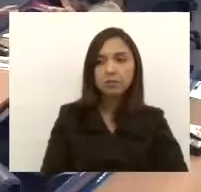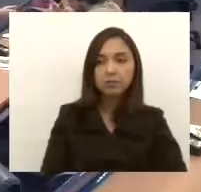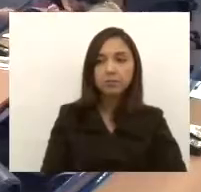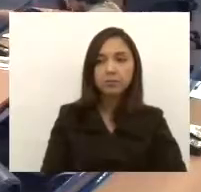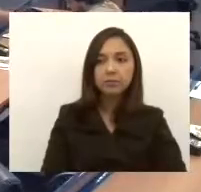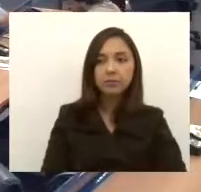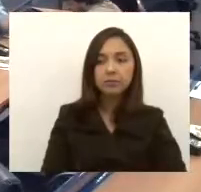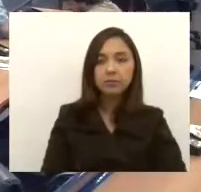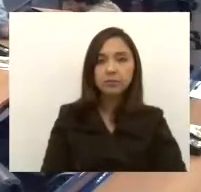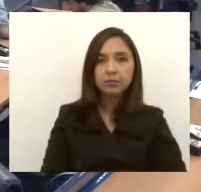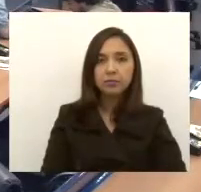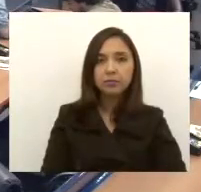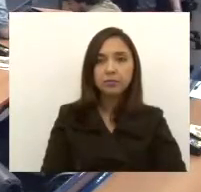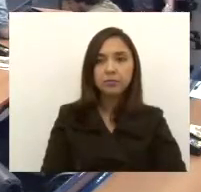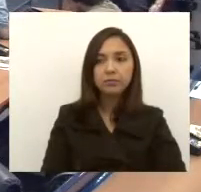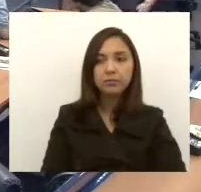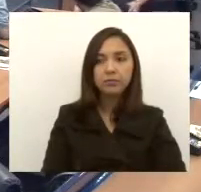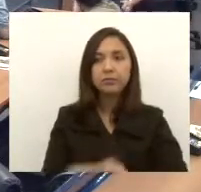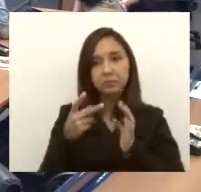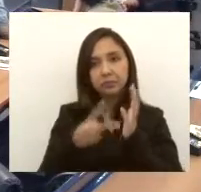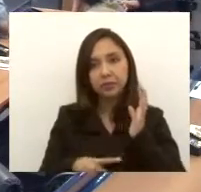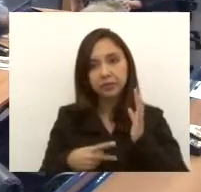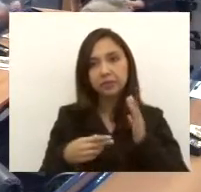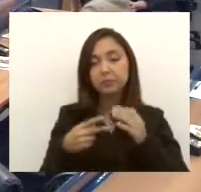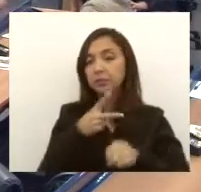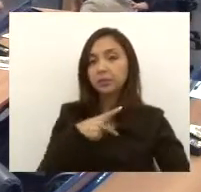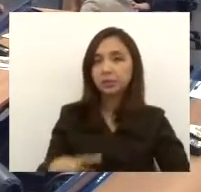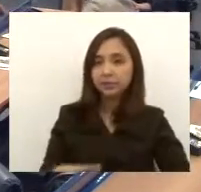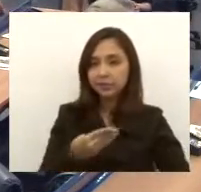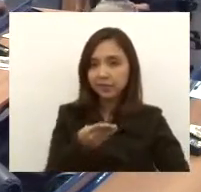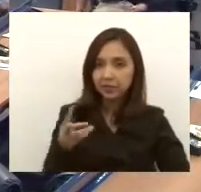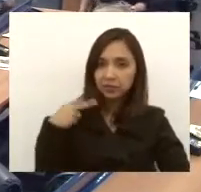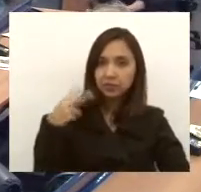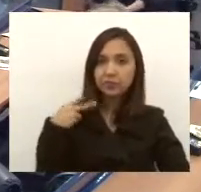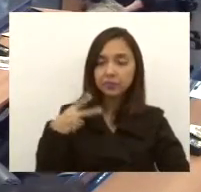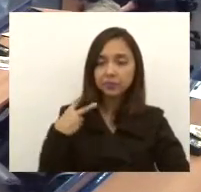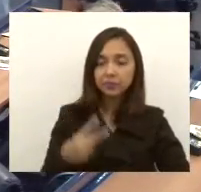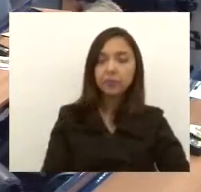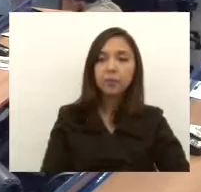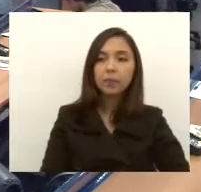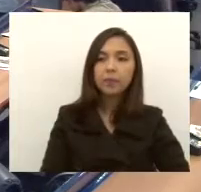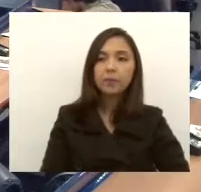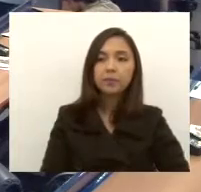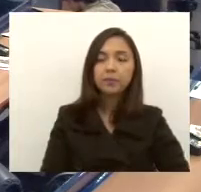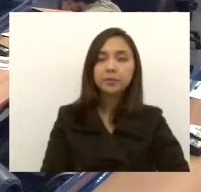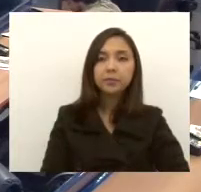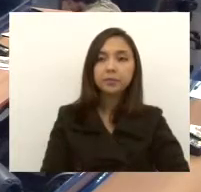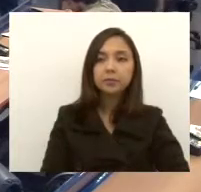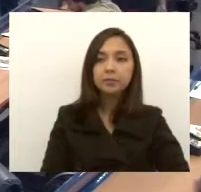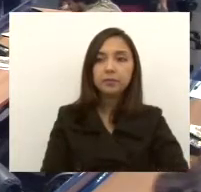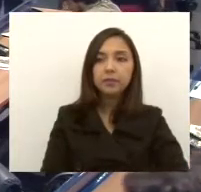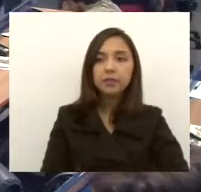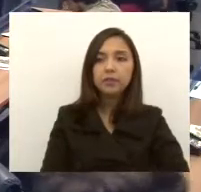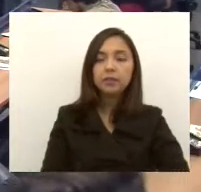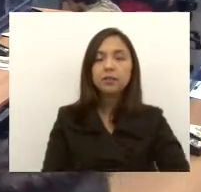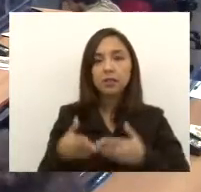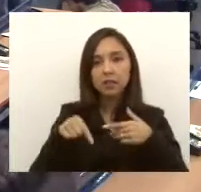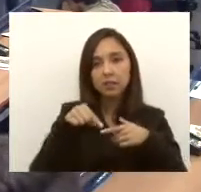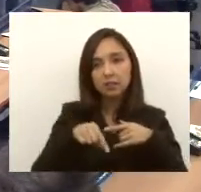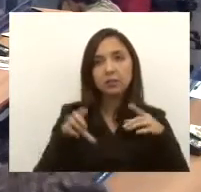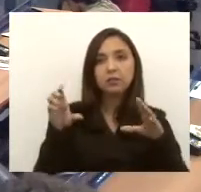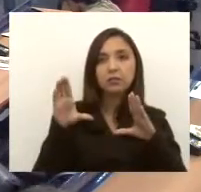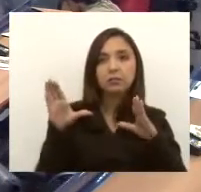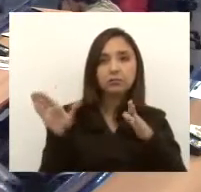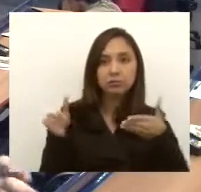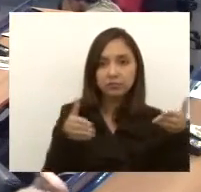Senhor presidente, senhores vereadores, público que nos acompanha aqui nesta